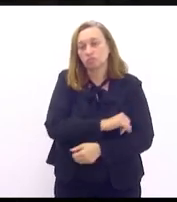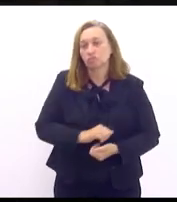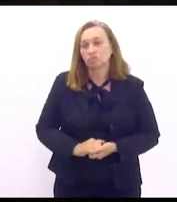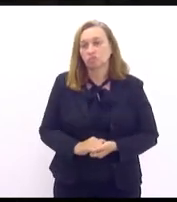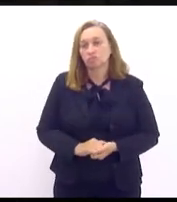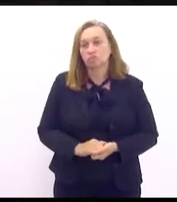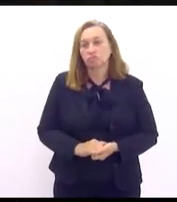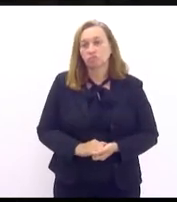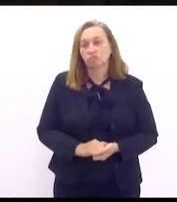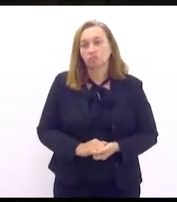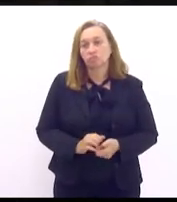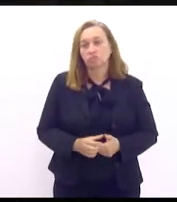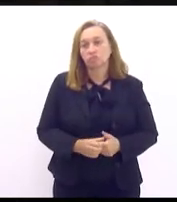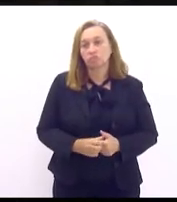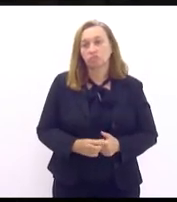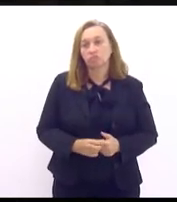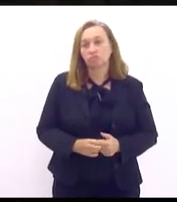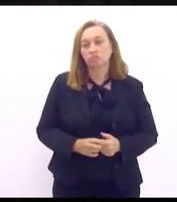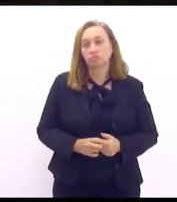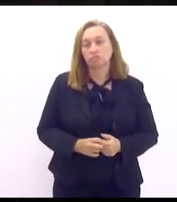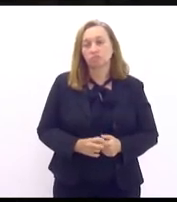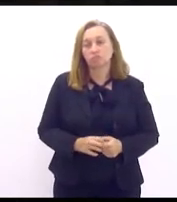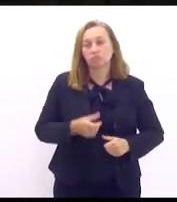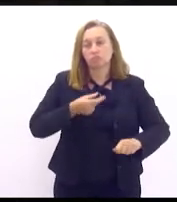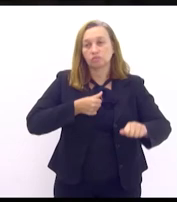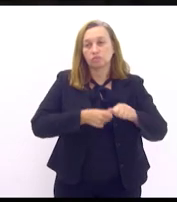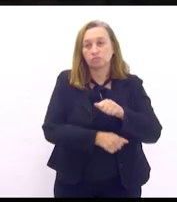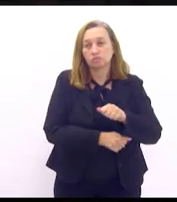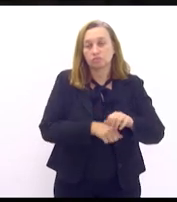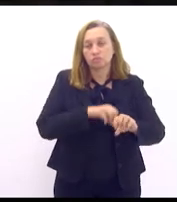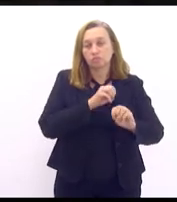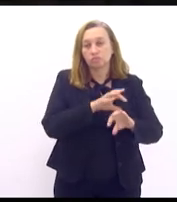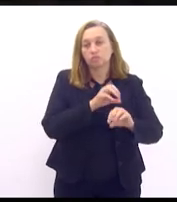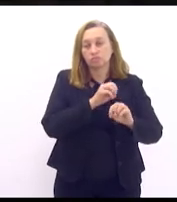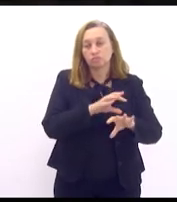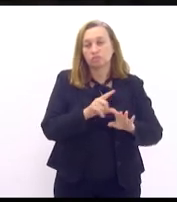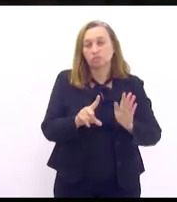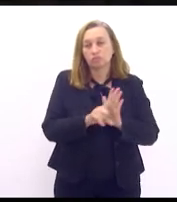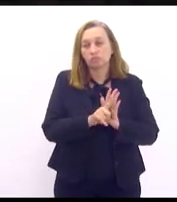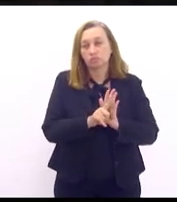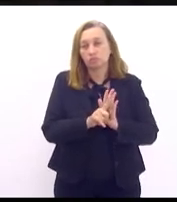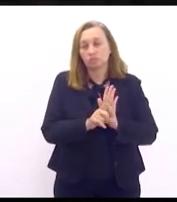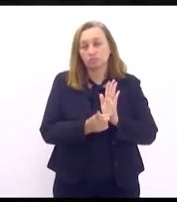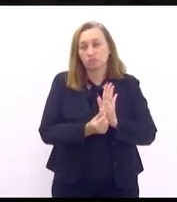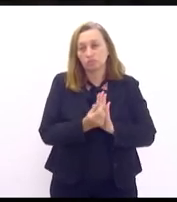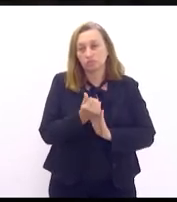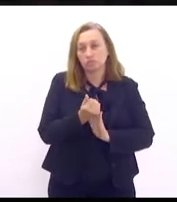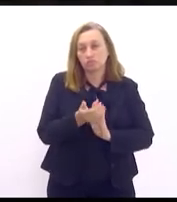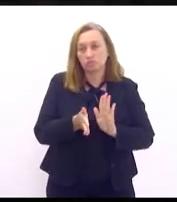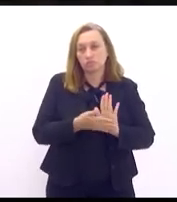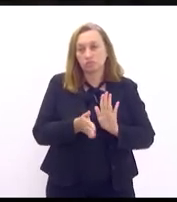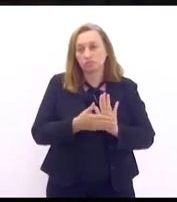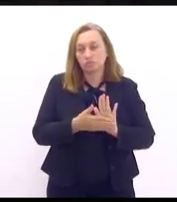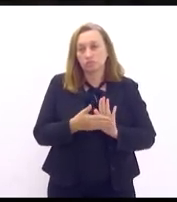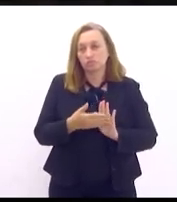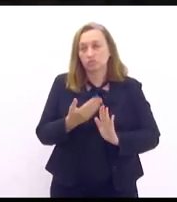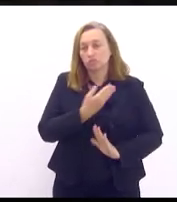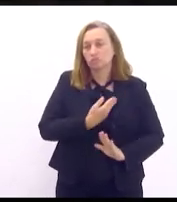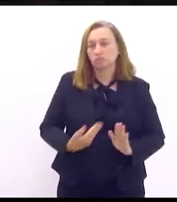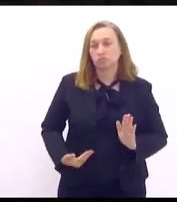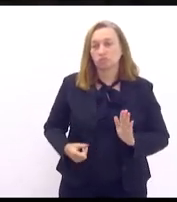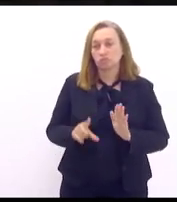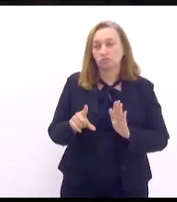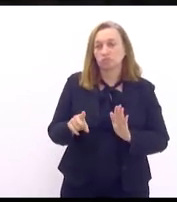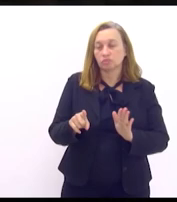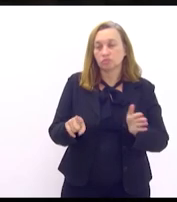que não à toa o investimento na educação, na lei orçamentária que o governo propõe, diminuiu.